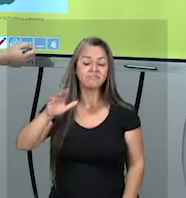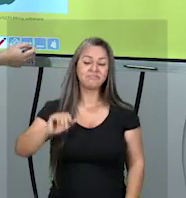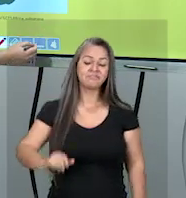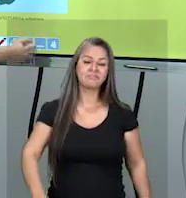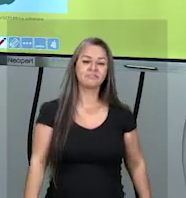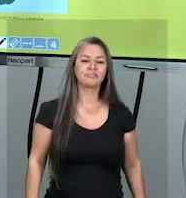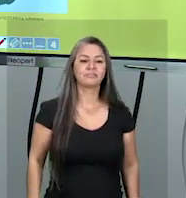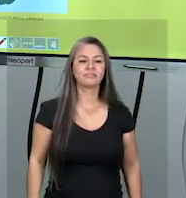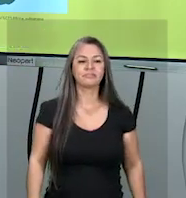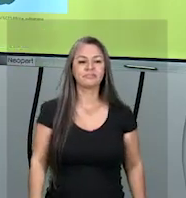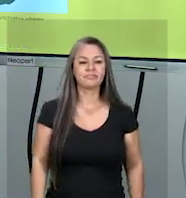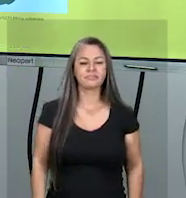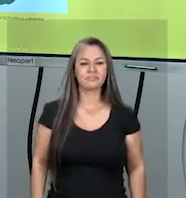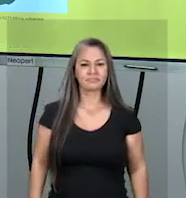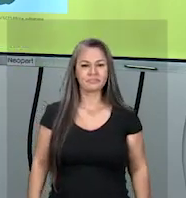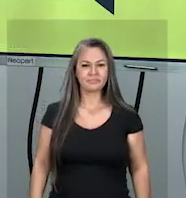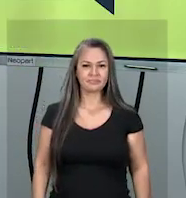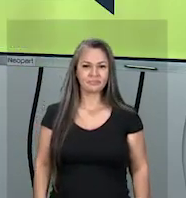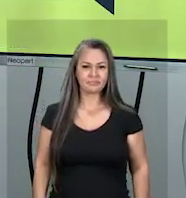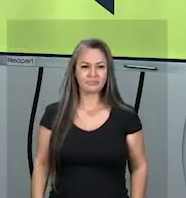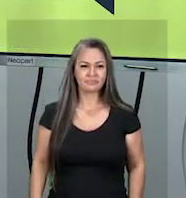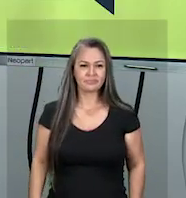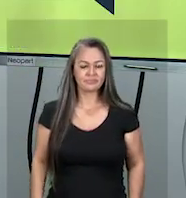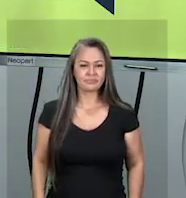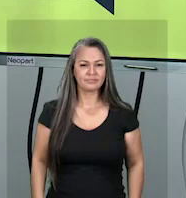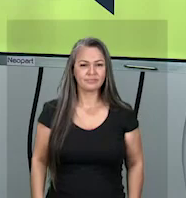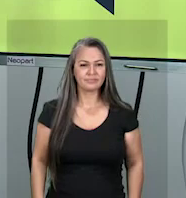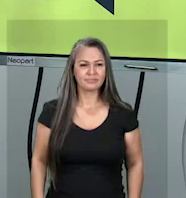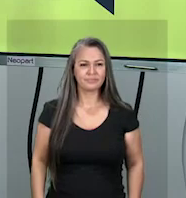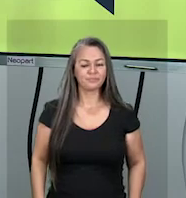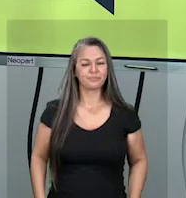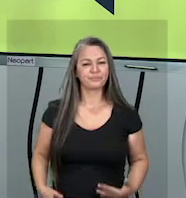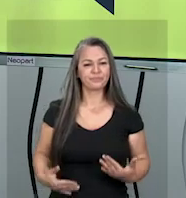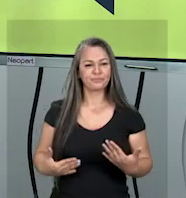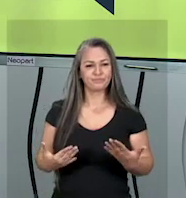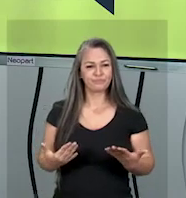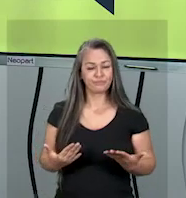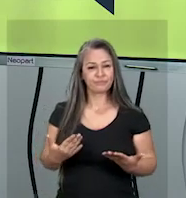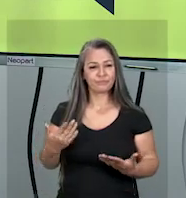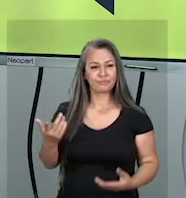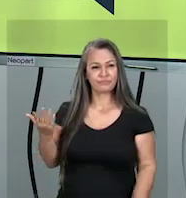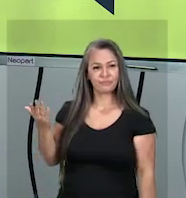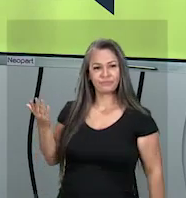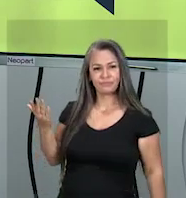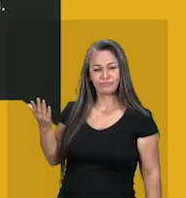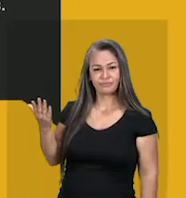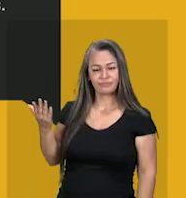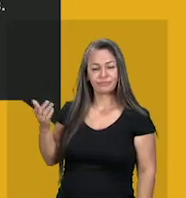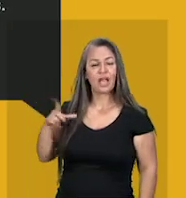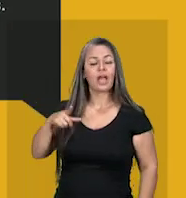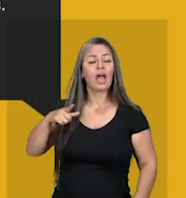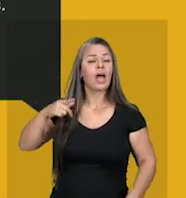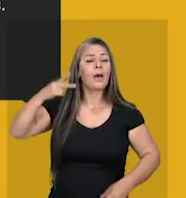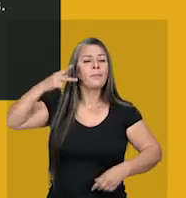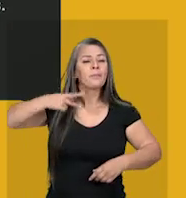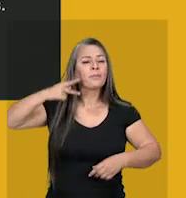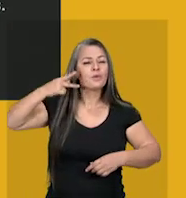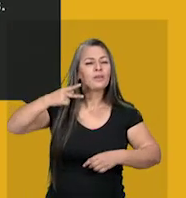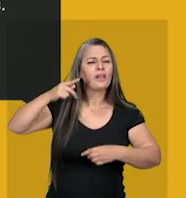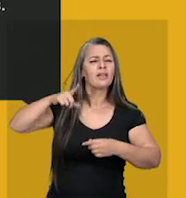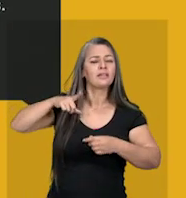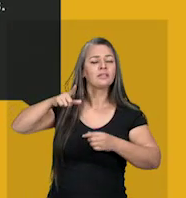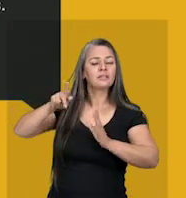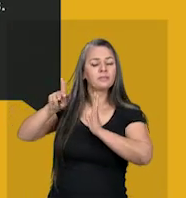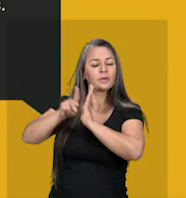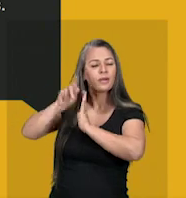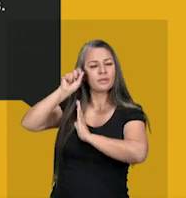Então vamos lá, continuando. Olha só, a atual divisão política da